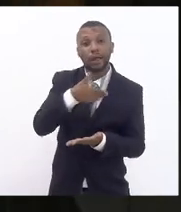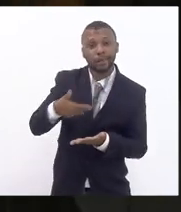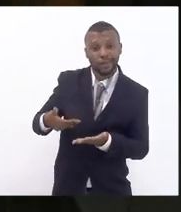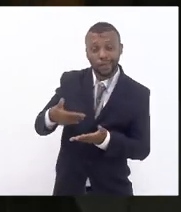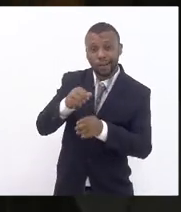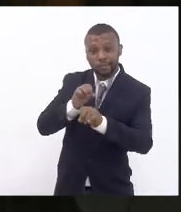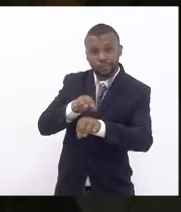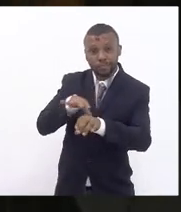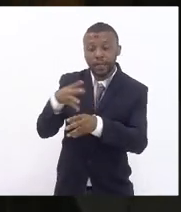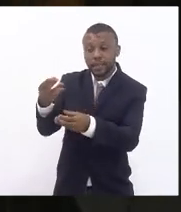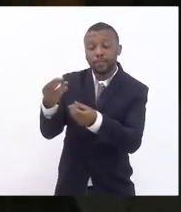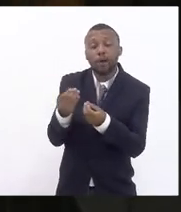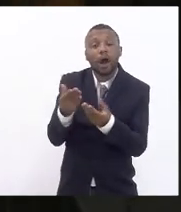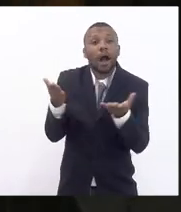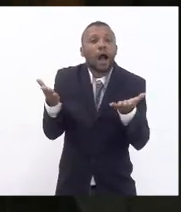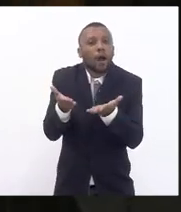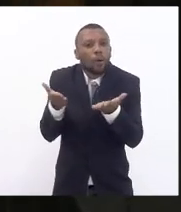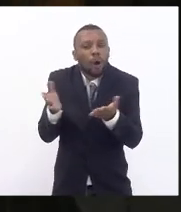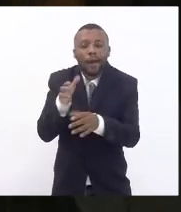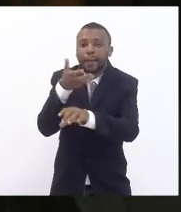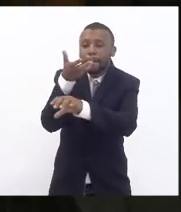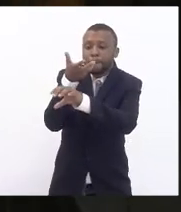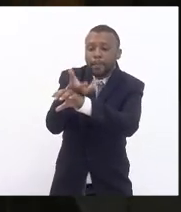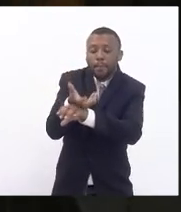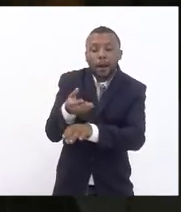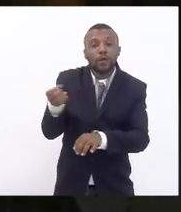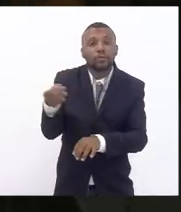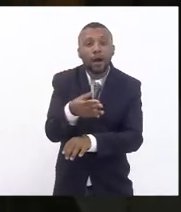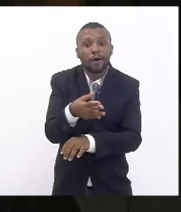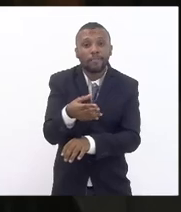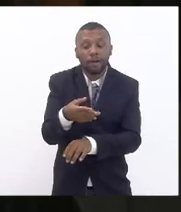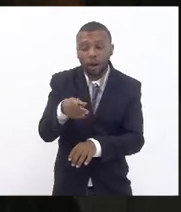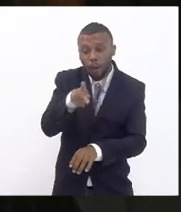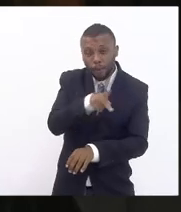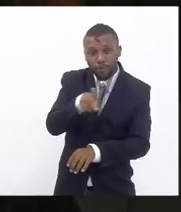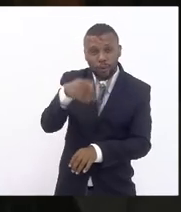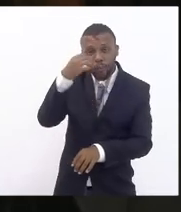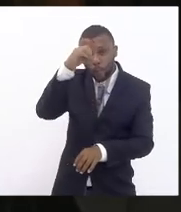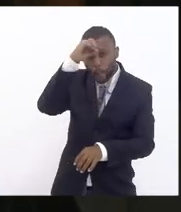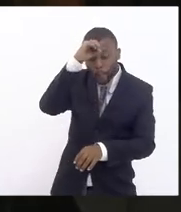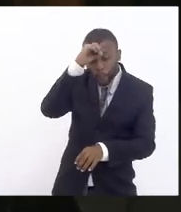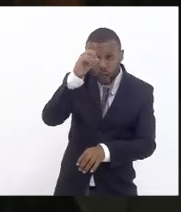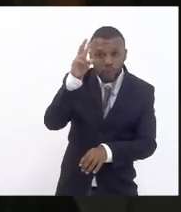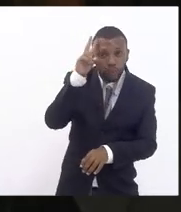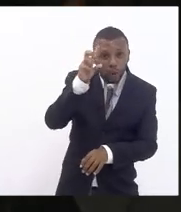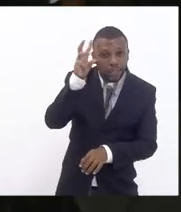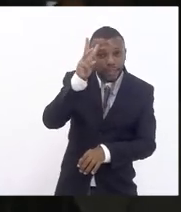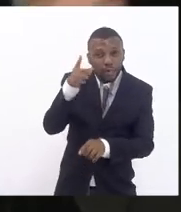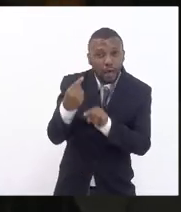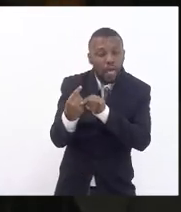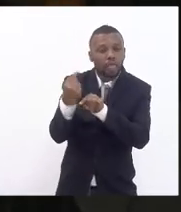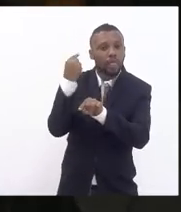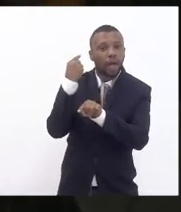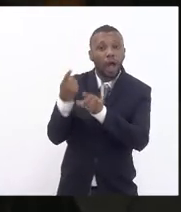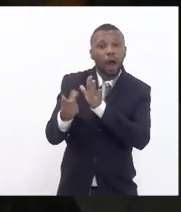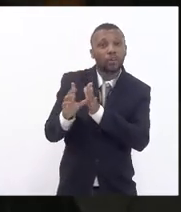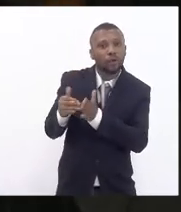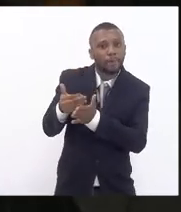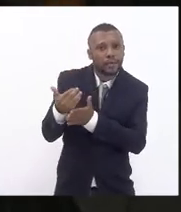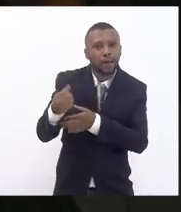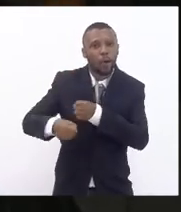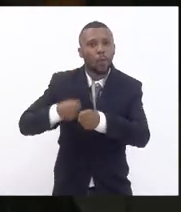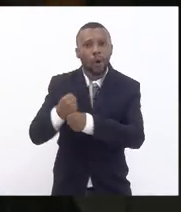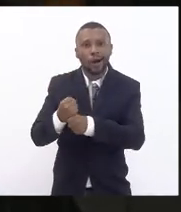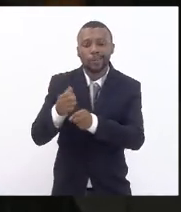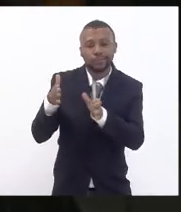as novas disciplinas, os professores nem sabiam quais eram, chegaram agora 2, 3 dias antes de começar o ano letivo,